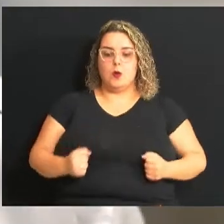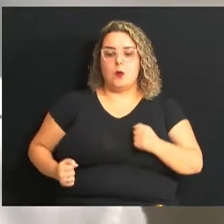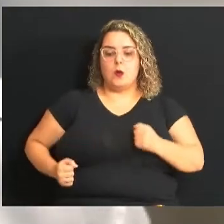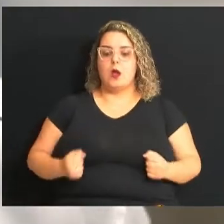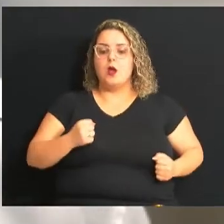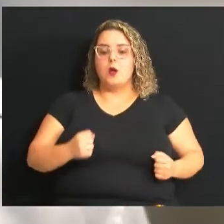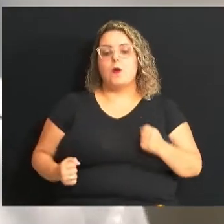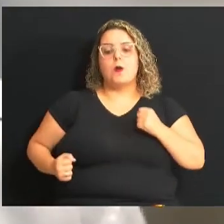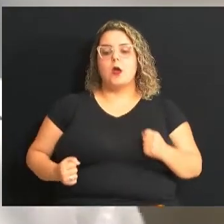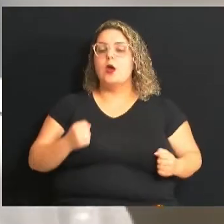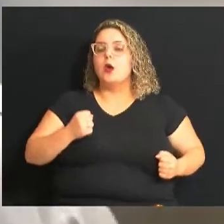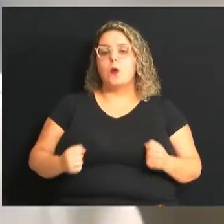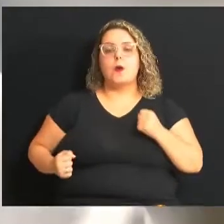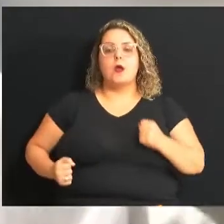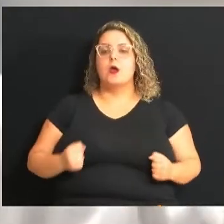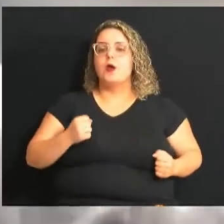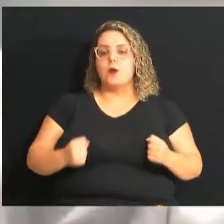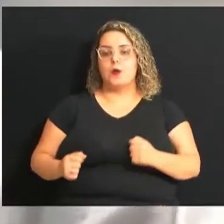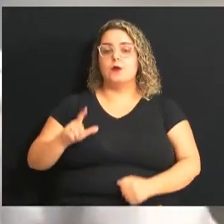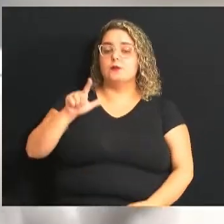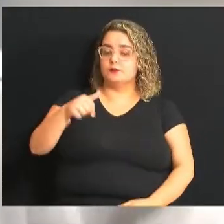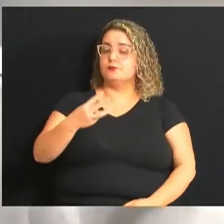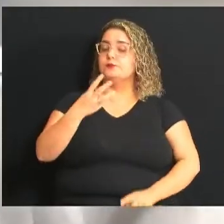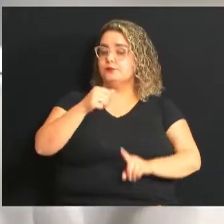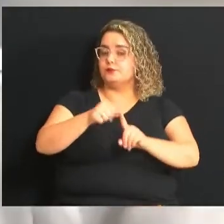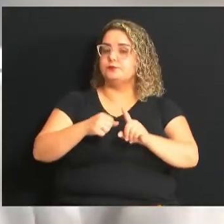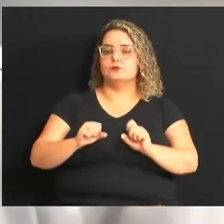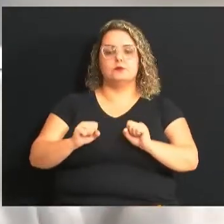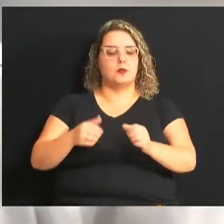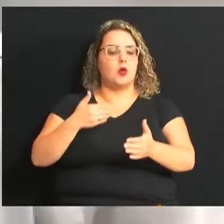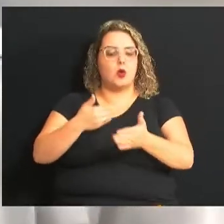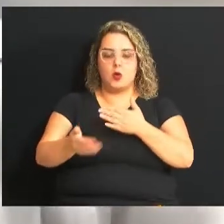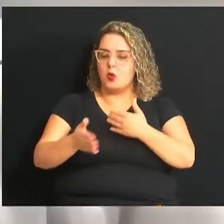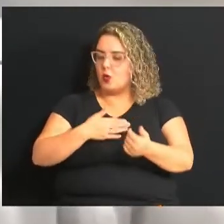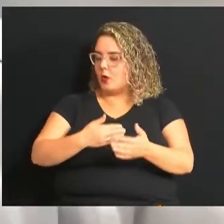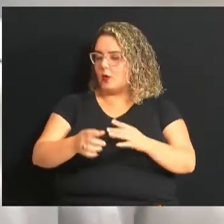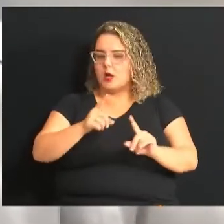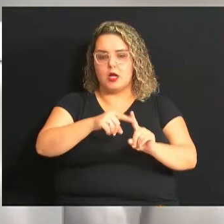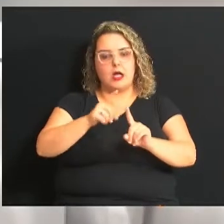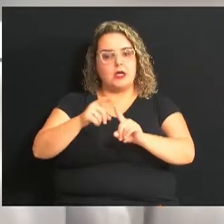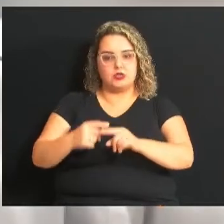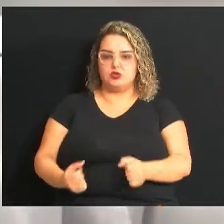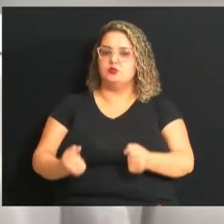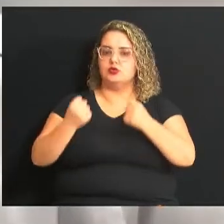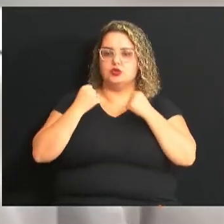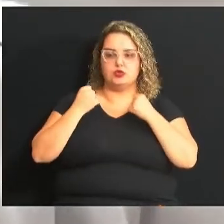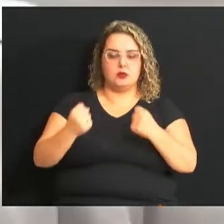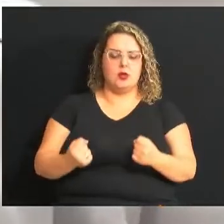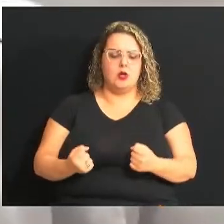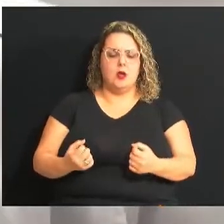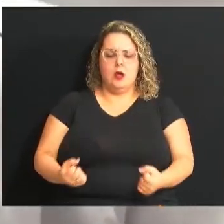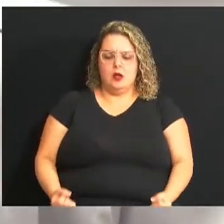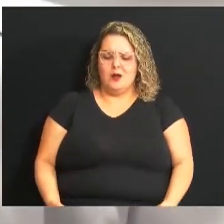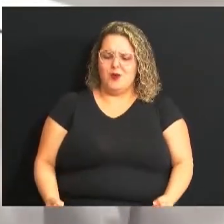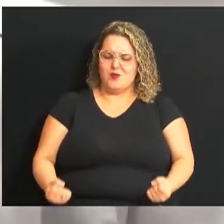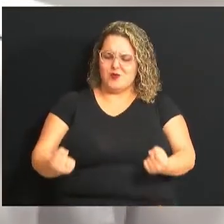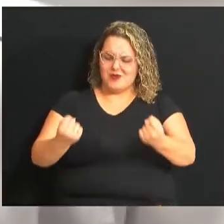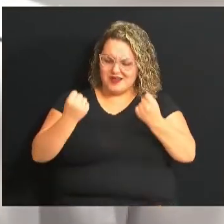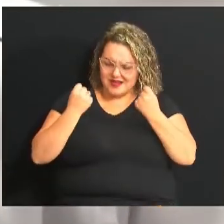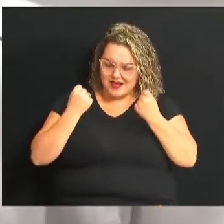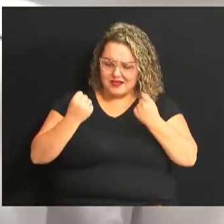correr. A partir de 3 meses, você já pode fazer qualquer tipo de atividade física, musculação, qualquer um. Não tem